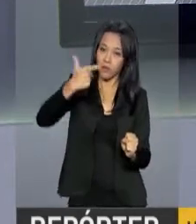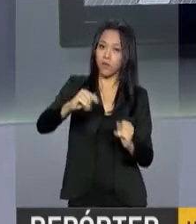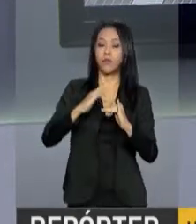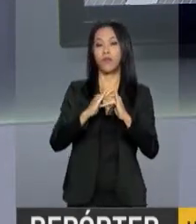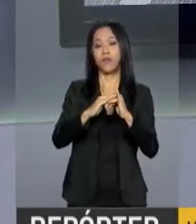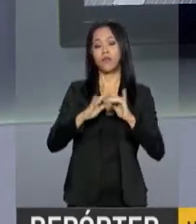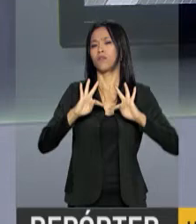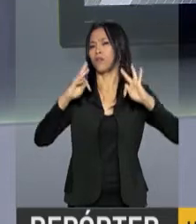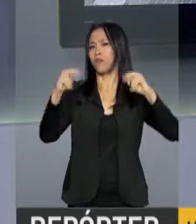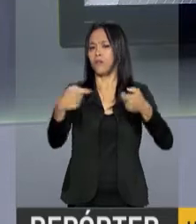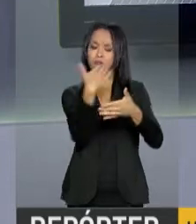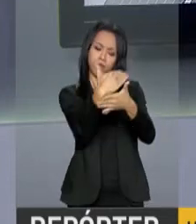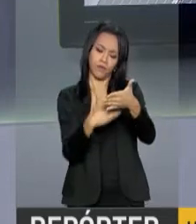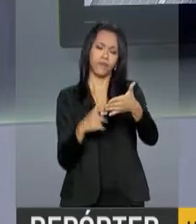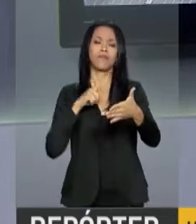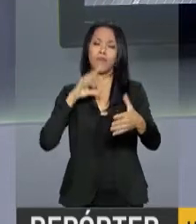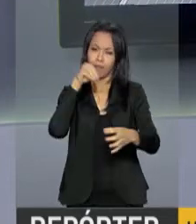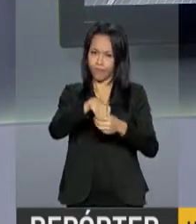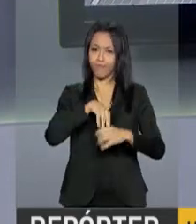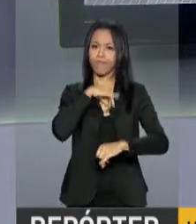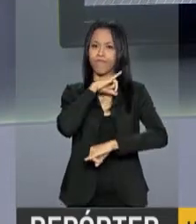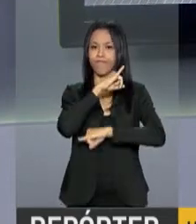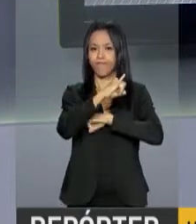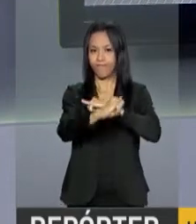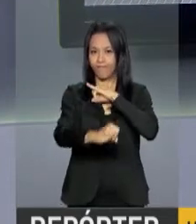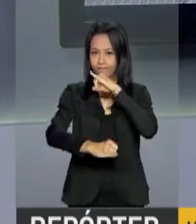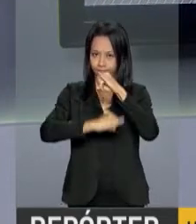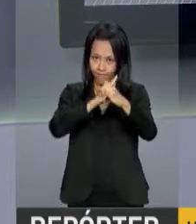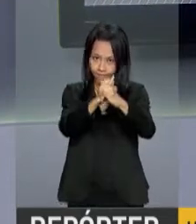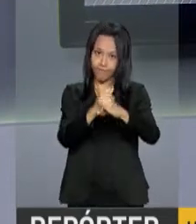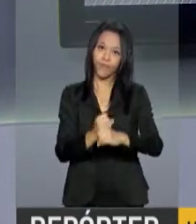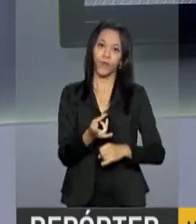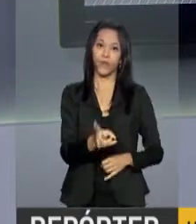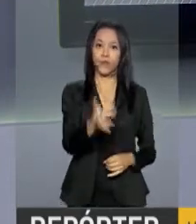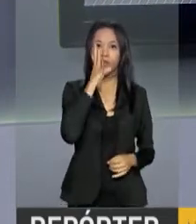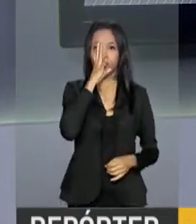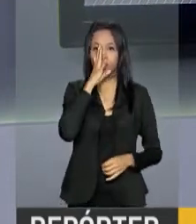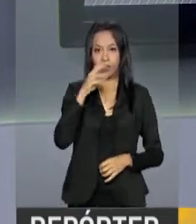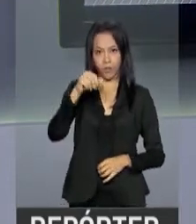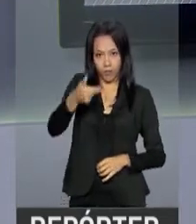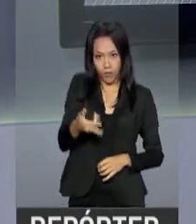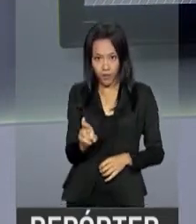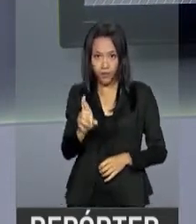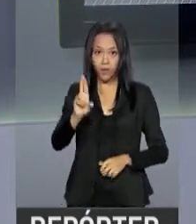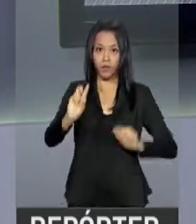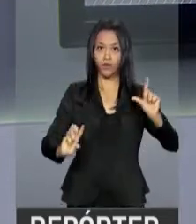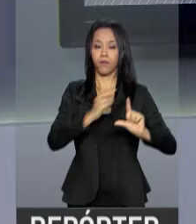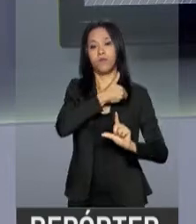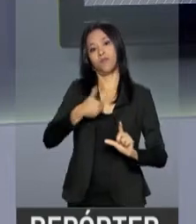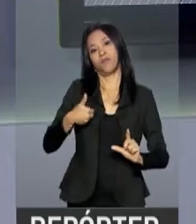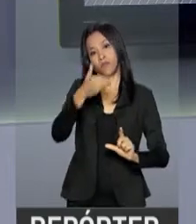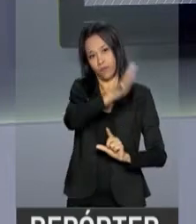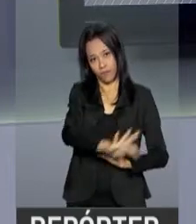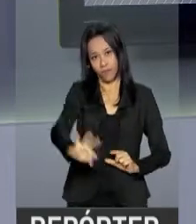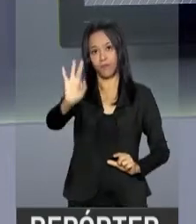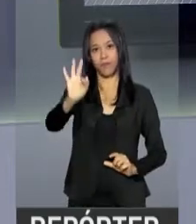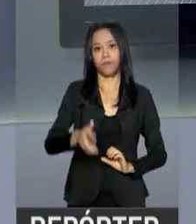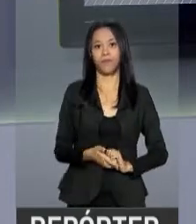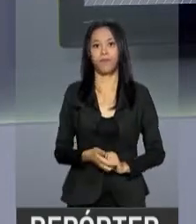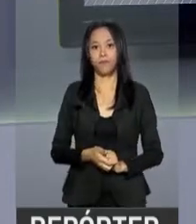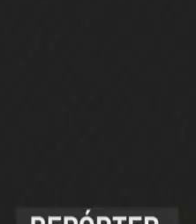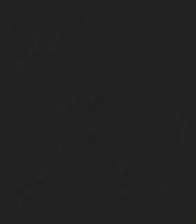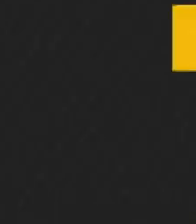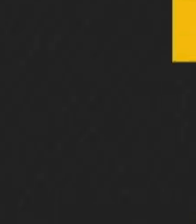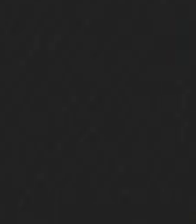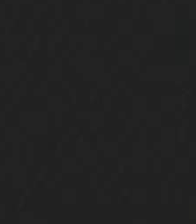e toda nossa programação também está na página da nbr na internet continue com a gente na nbr a tv do governo federal